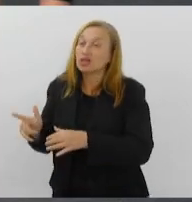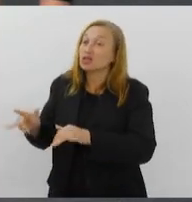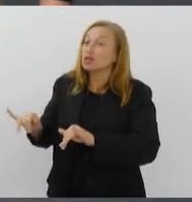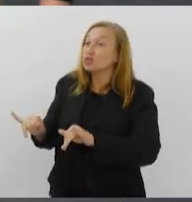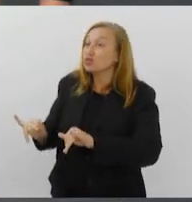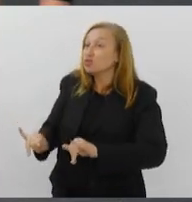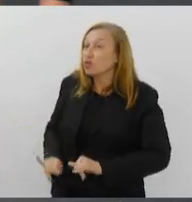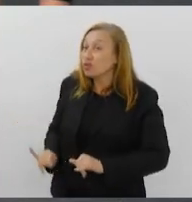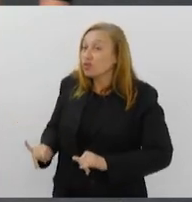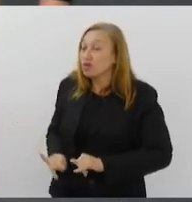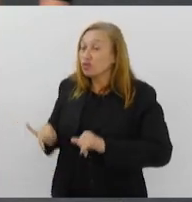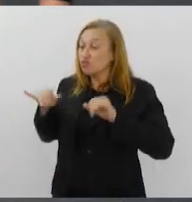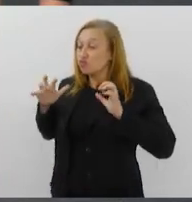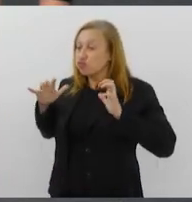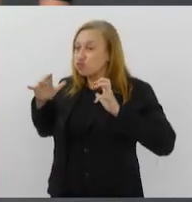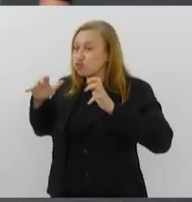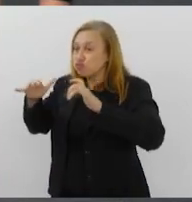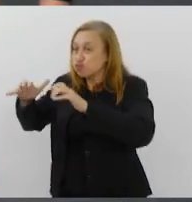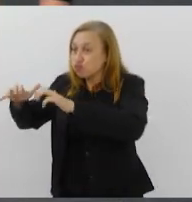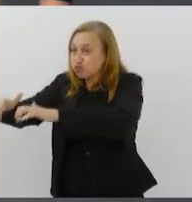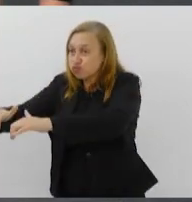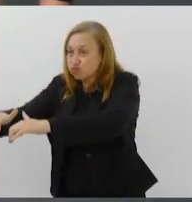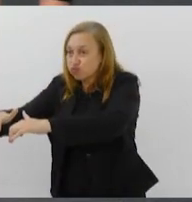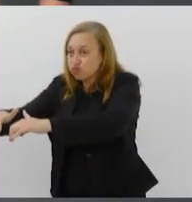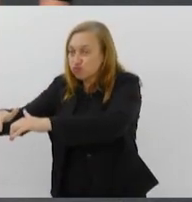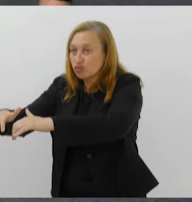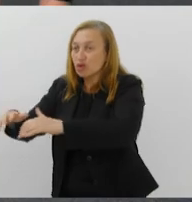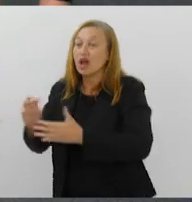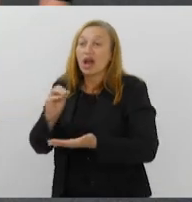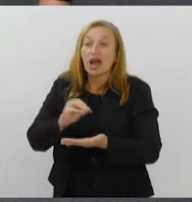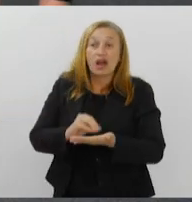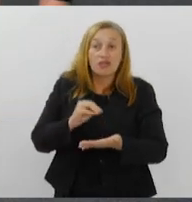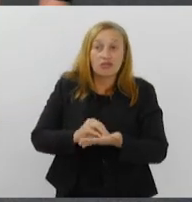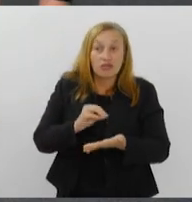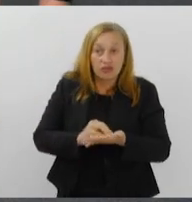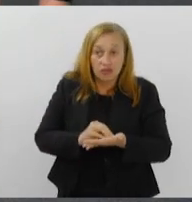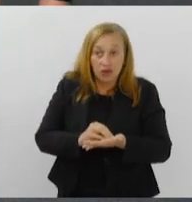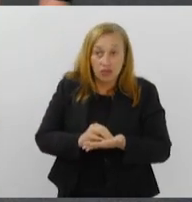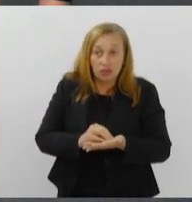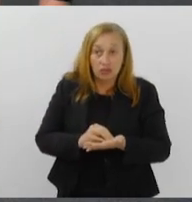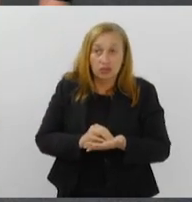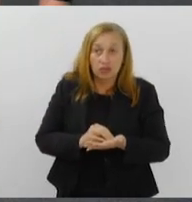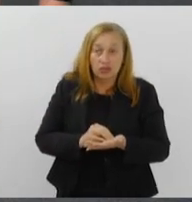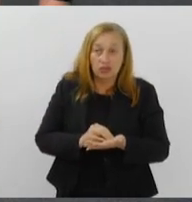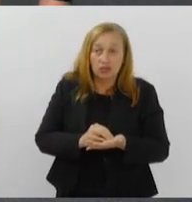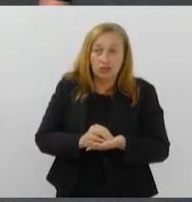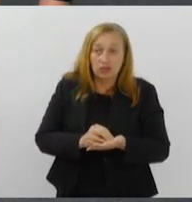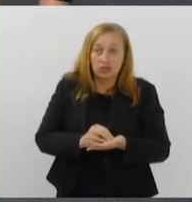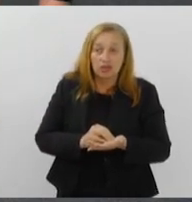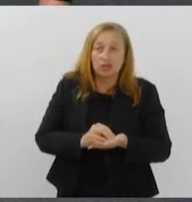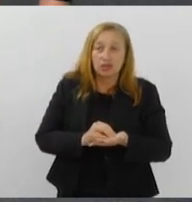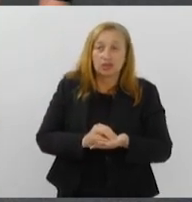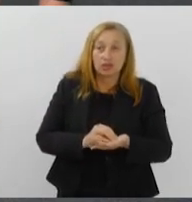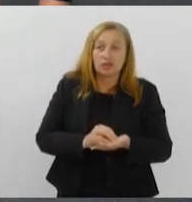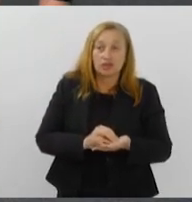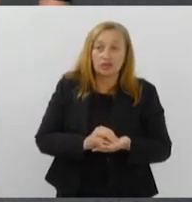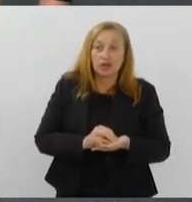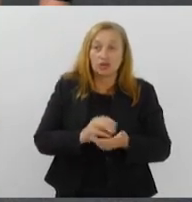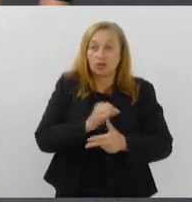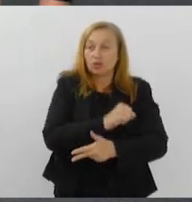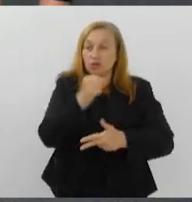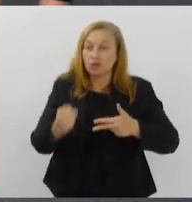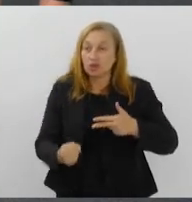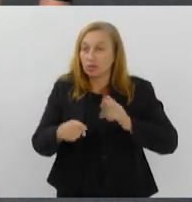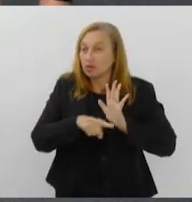cheias, com a falta de intervenção do poder público, que tem levado, por exemplo, ao transbordamento frequente